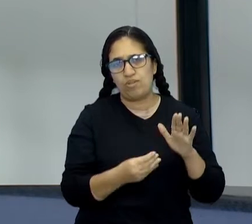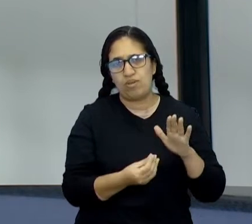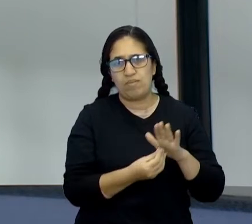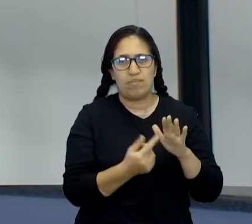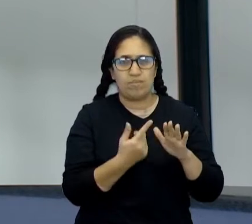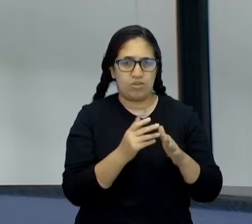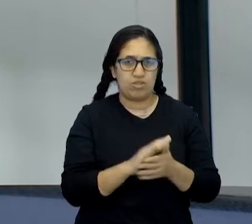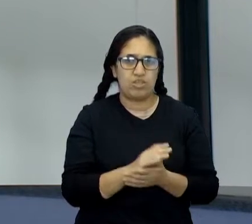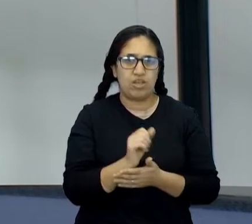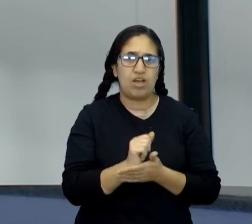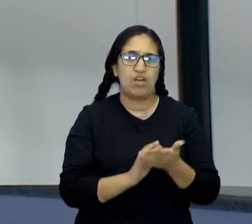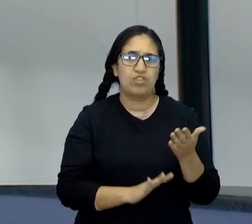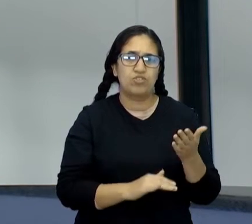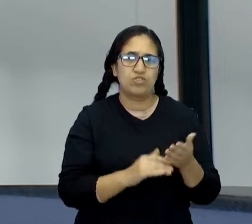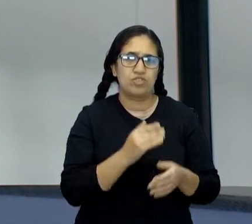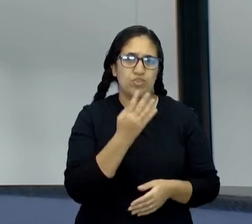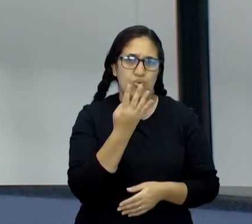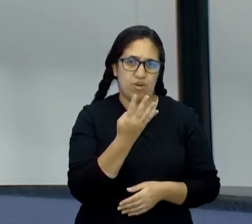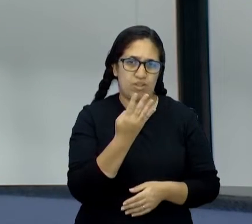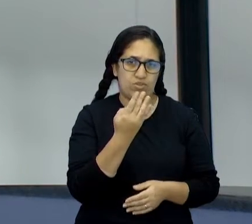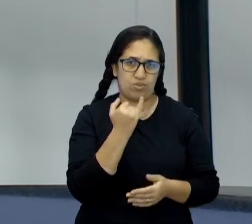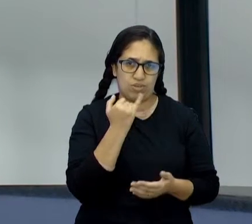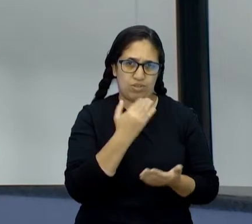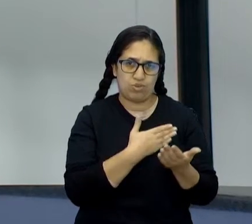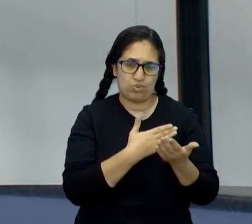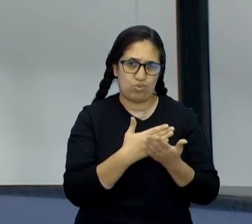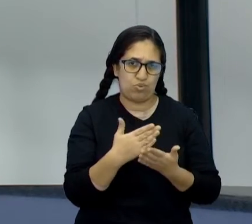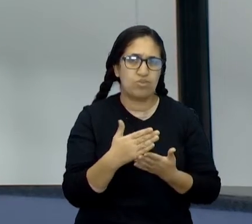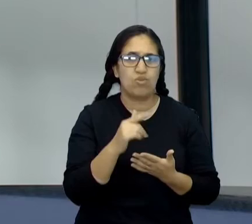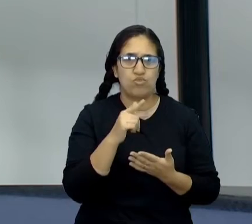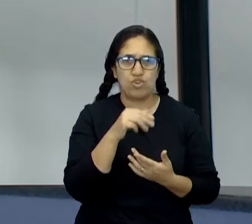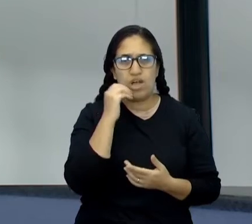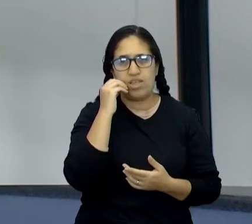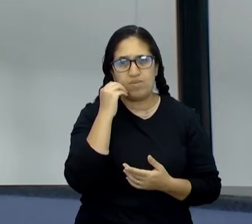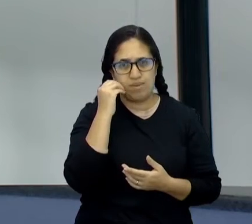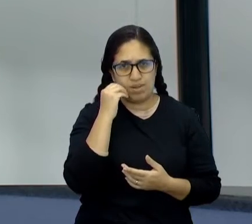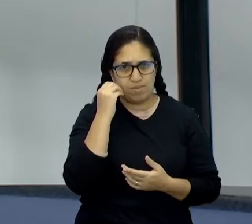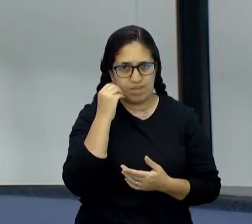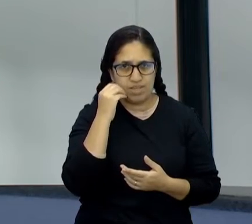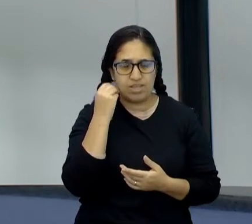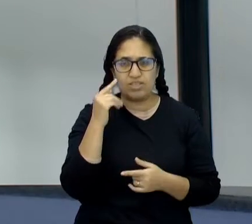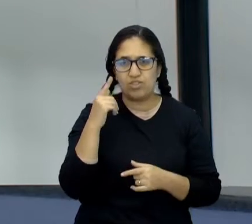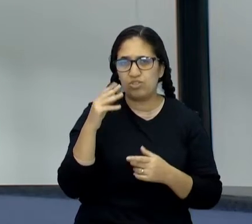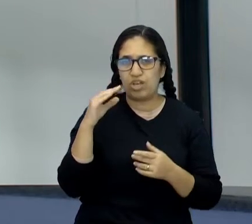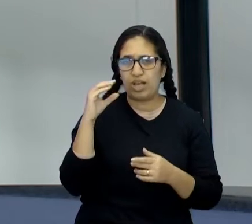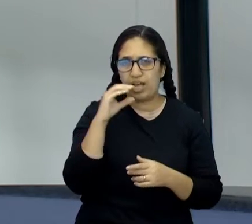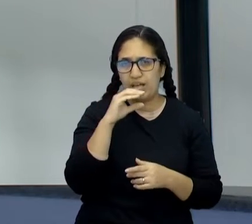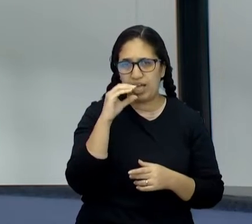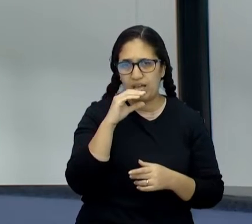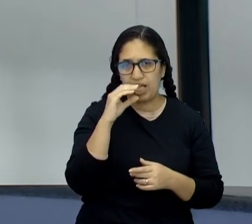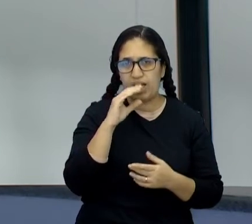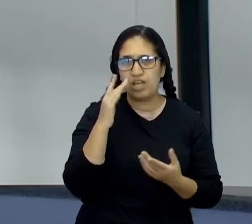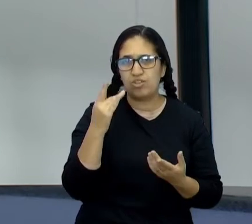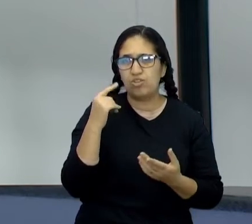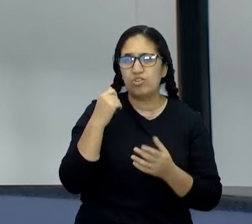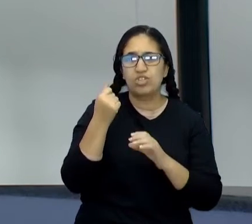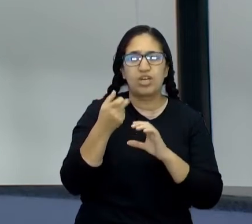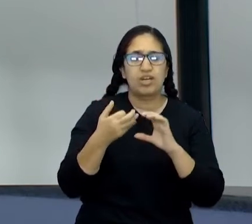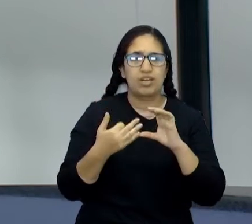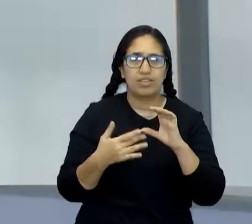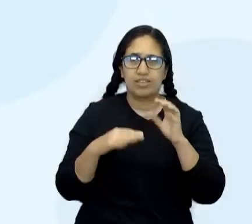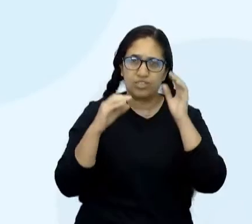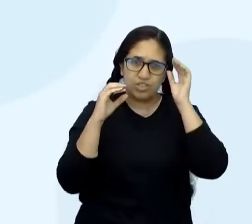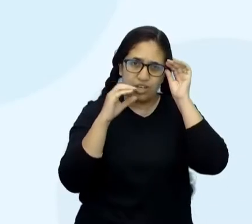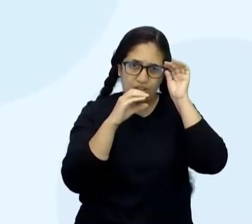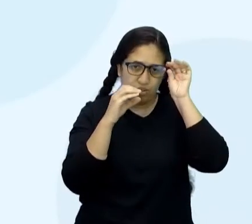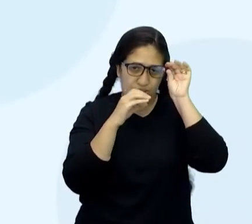como a atividade 4, introdução, onde a gente já fez uma experimentação, falamos um pouquinho sobre o calor, ó. Nós já vimos as características do